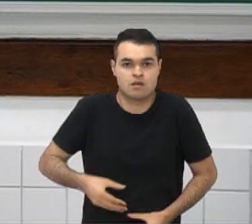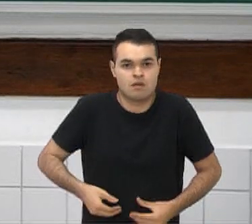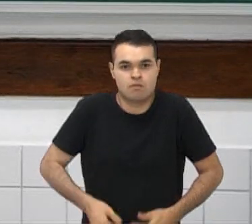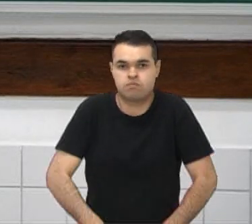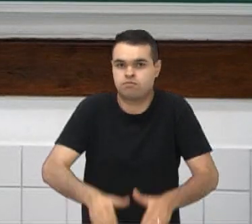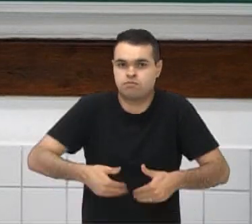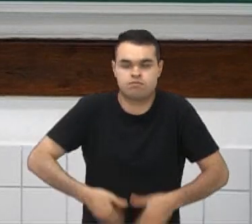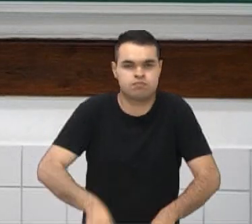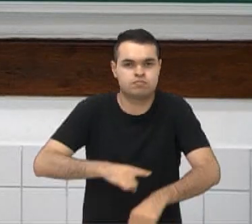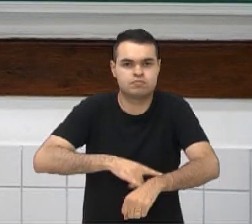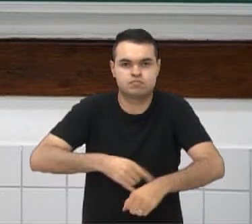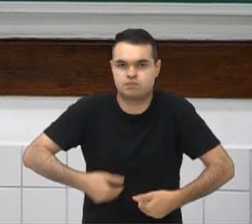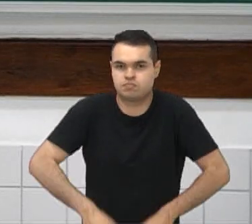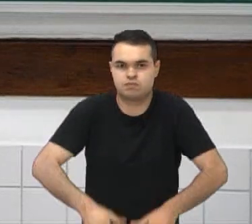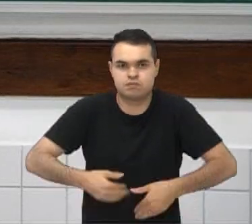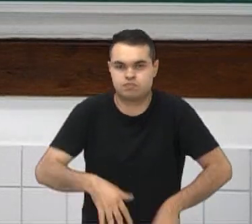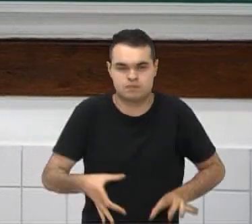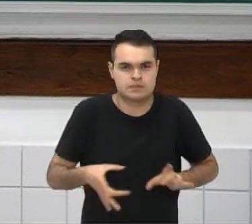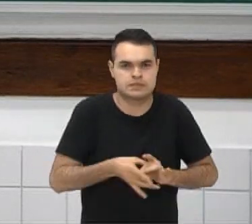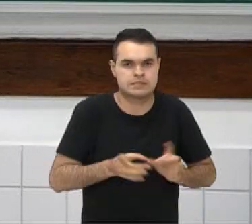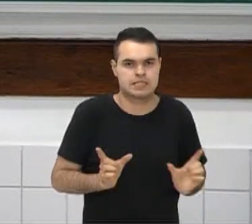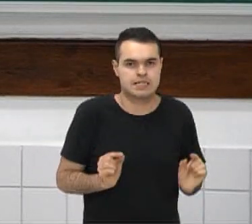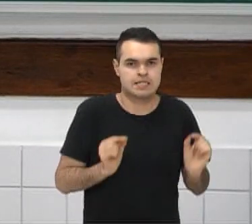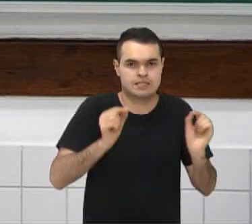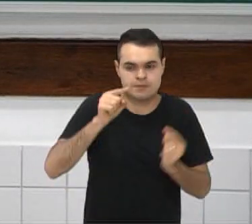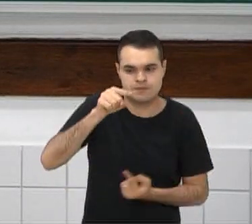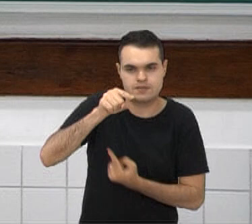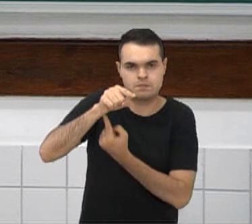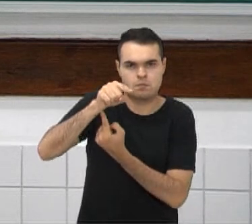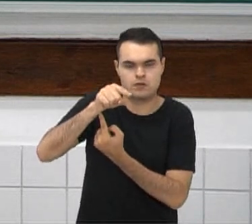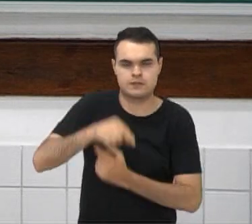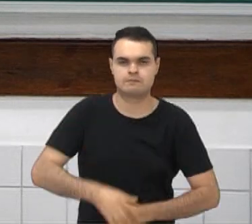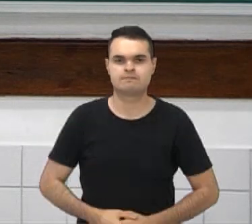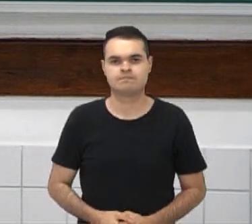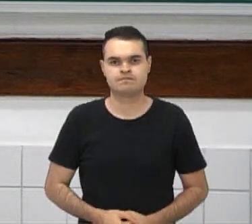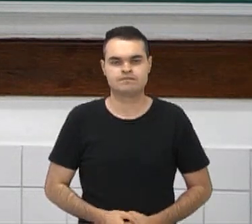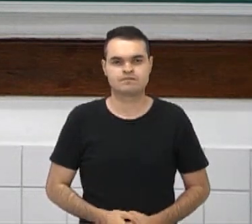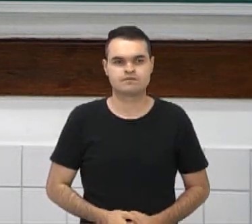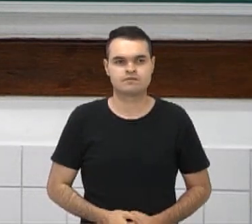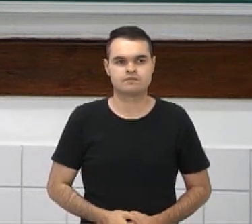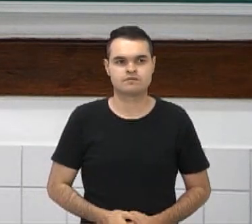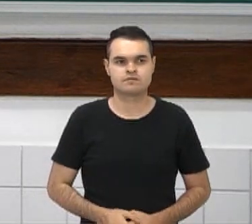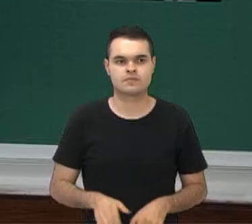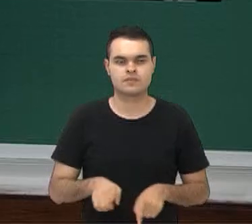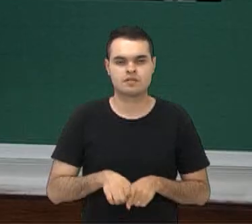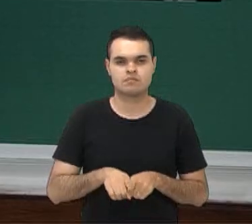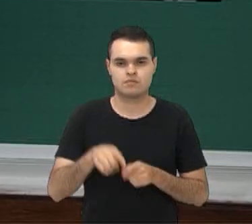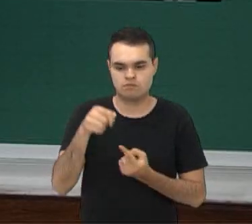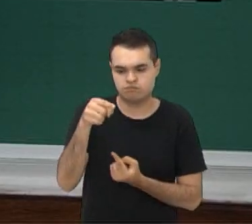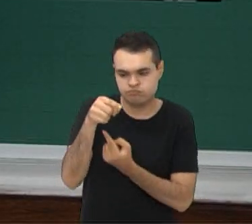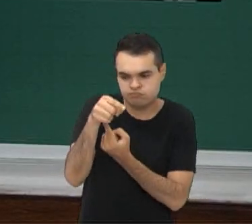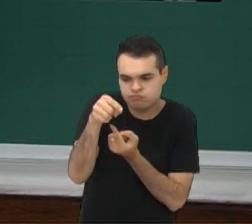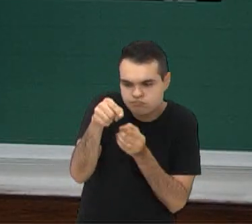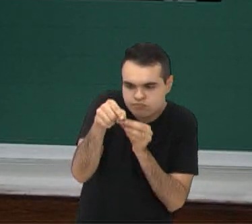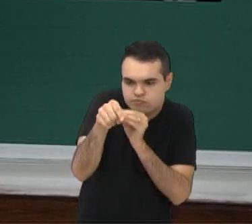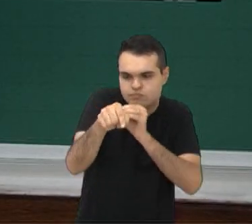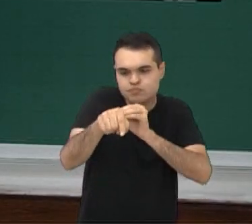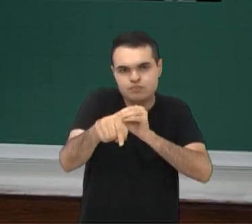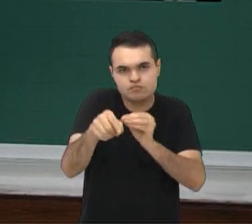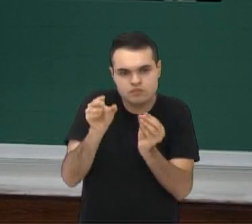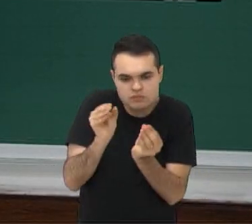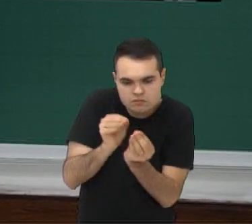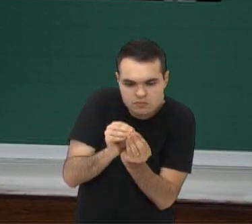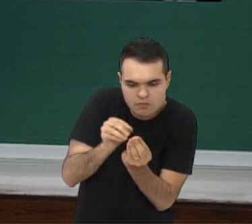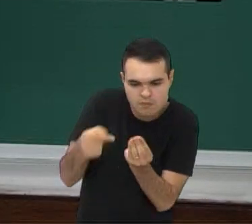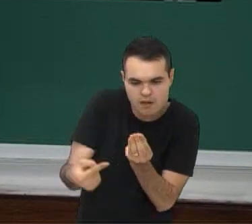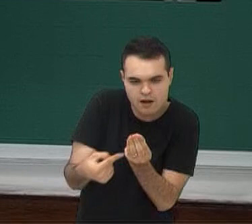sintomas do câncer de próstata. Beleza? Nós temos também a vesícula seminal. Tá? Então, eu